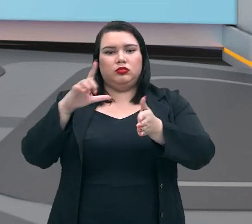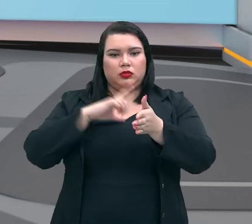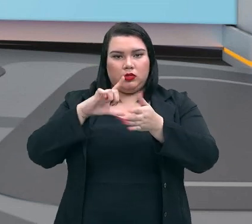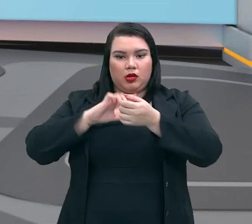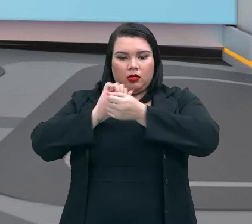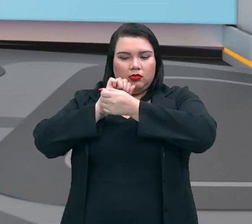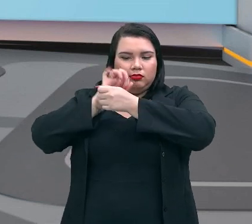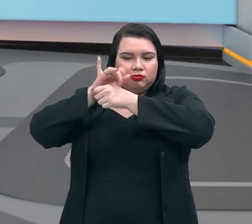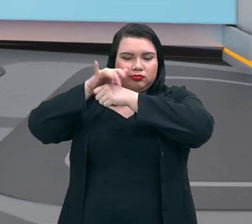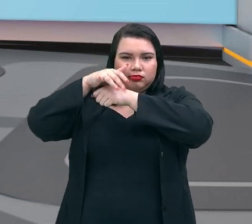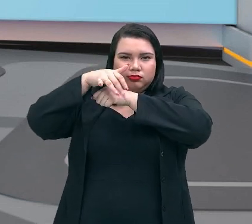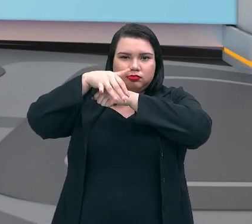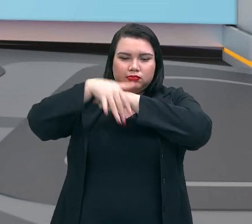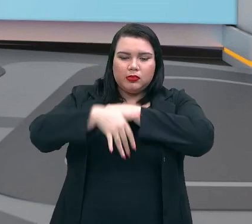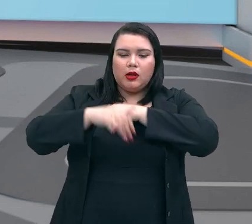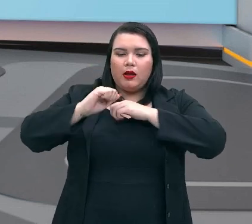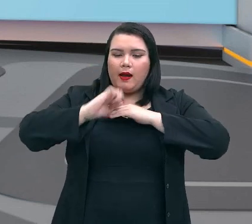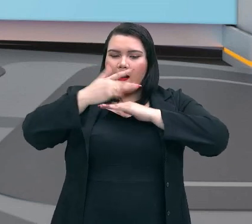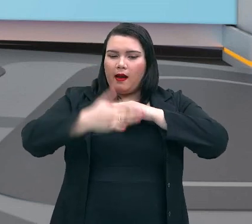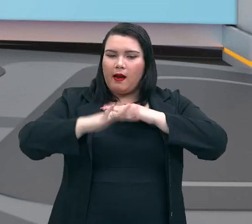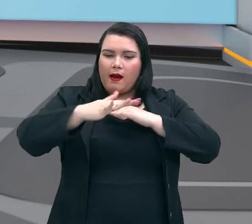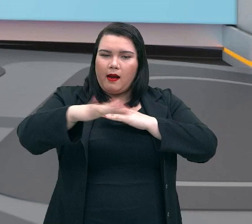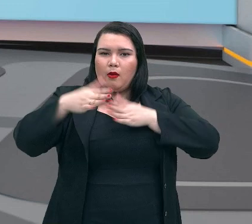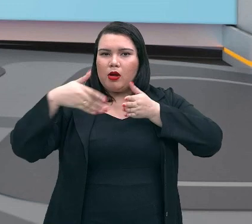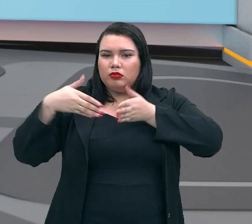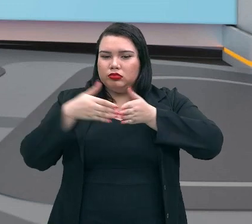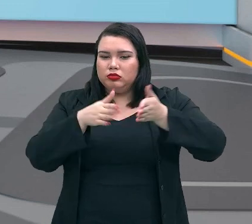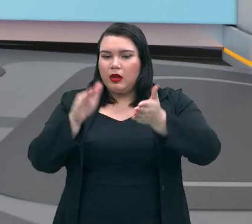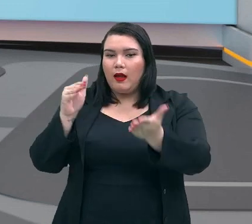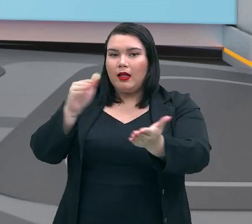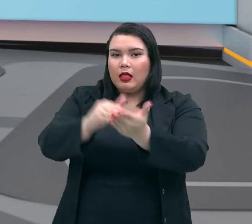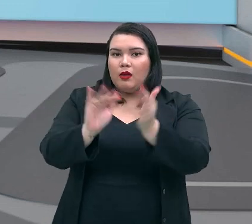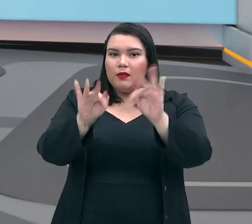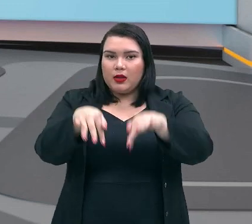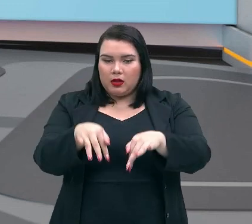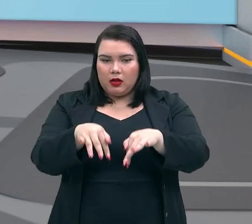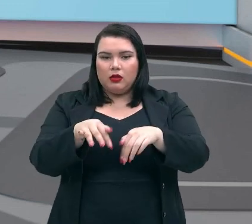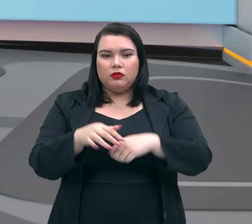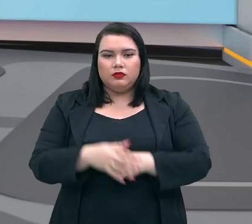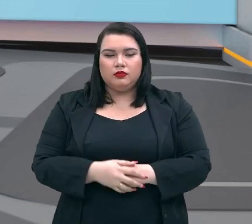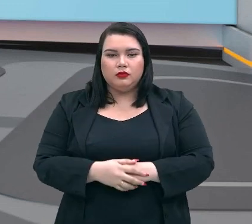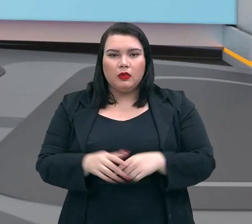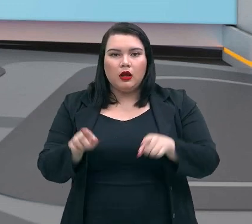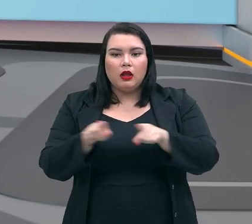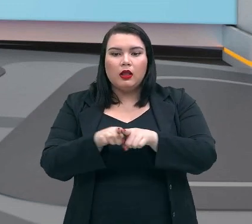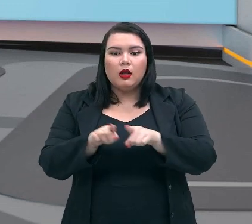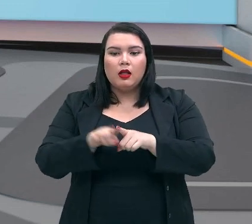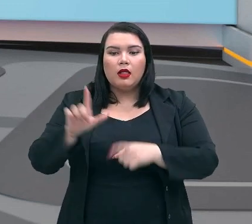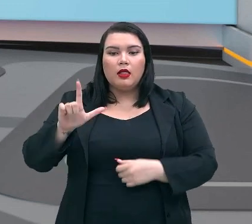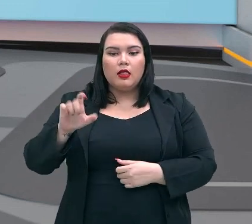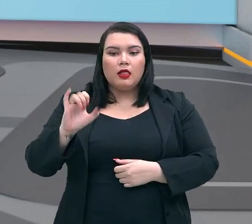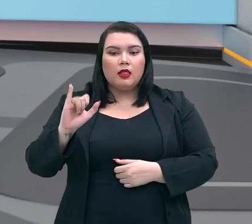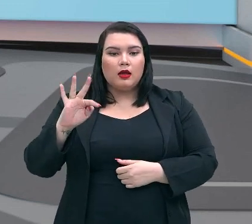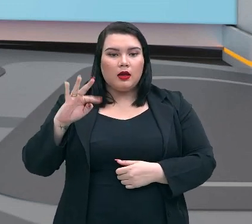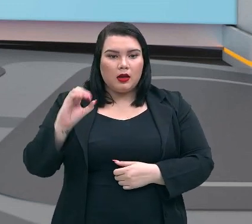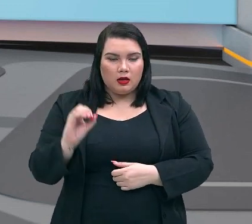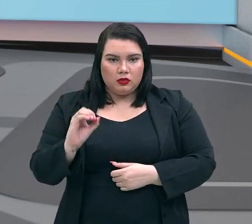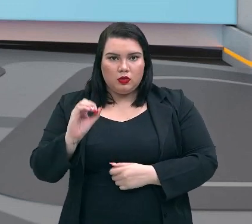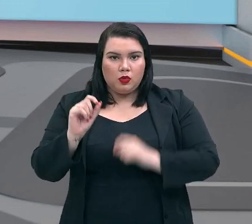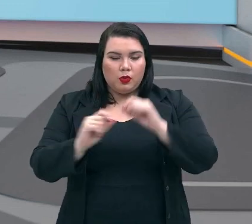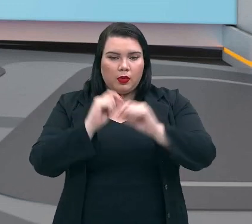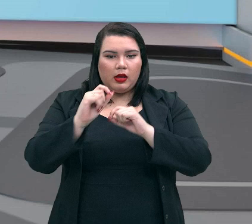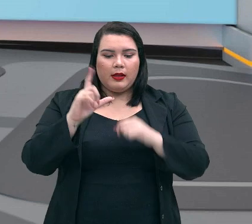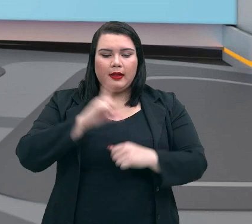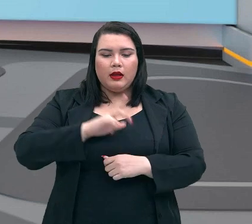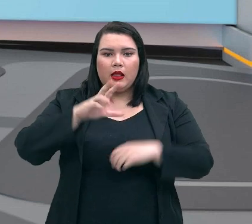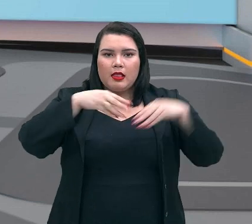seu final, até a foz. Além disso, também teremos o leito, o canal, que vai ser essa faixa de terra